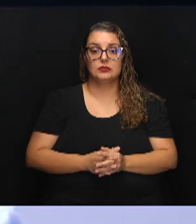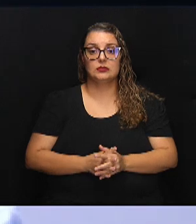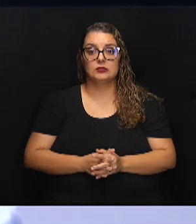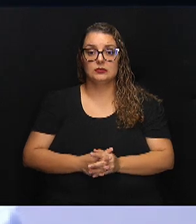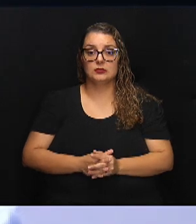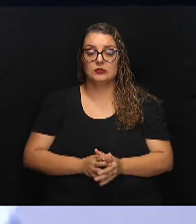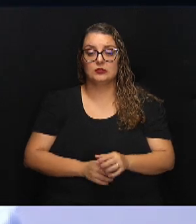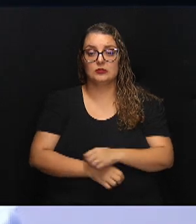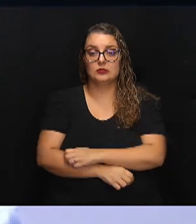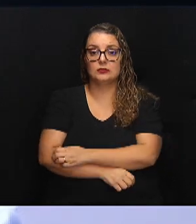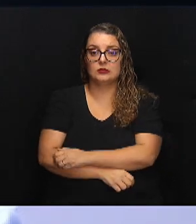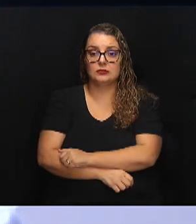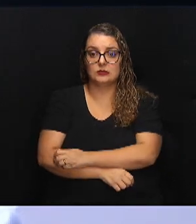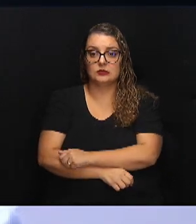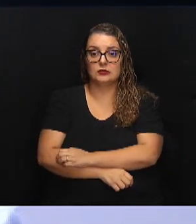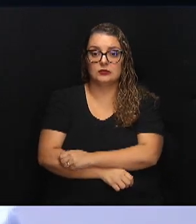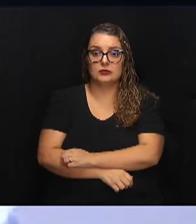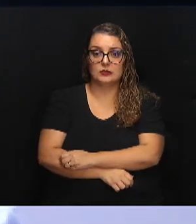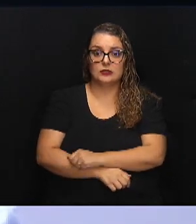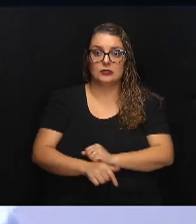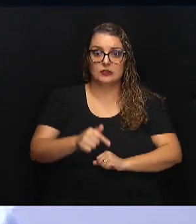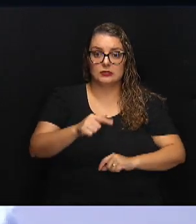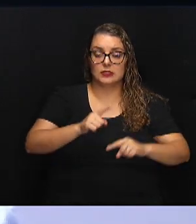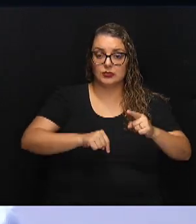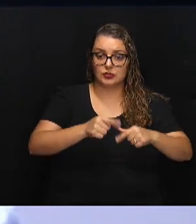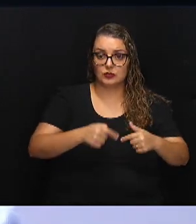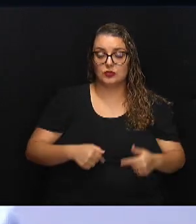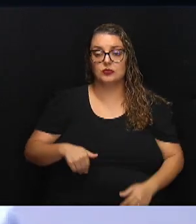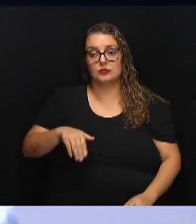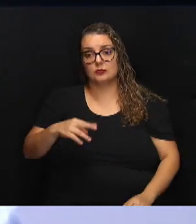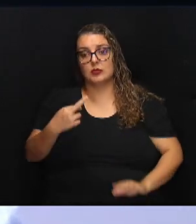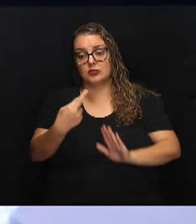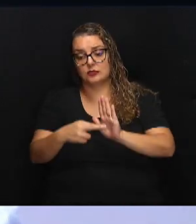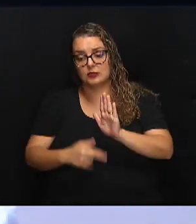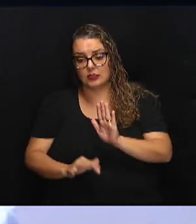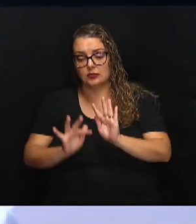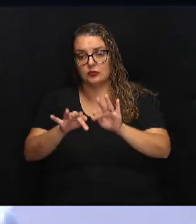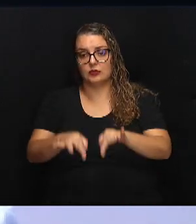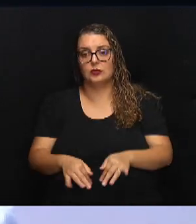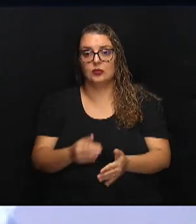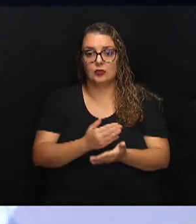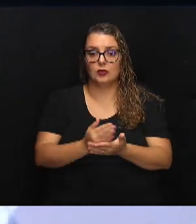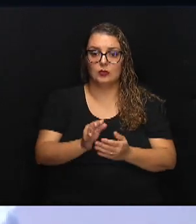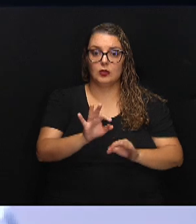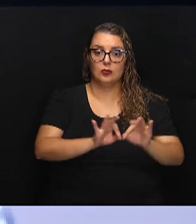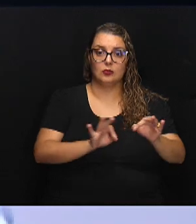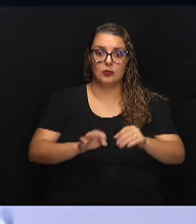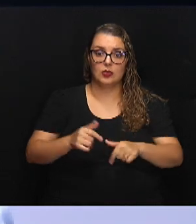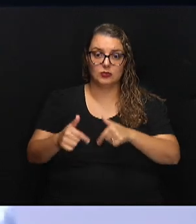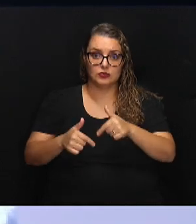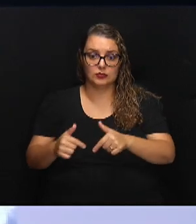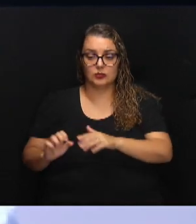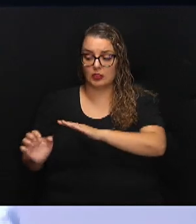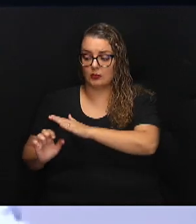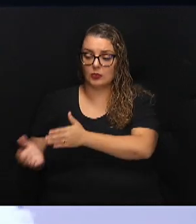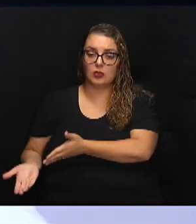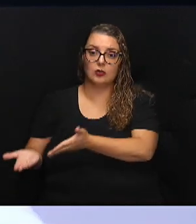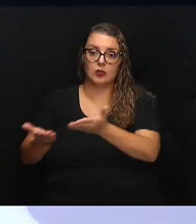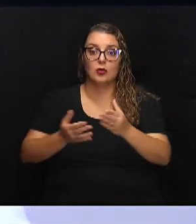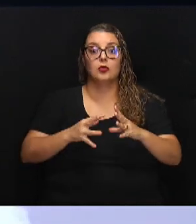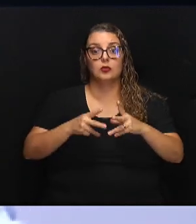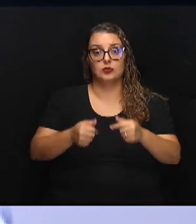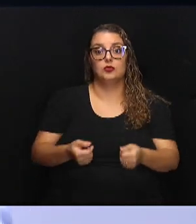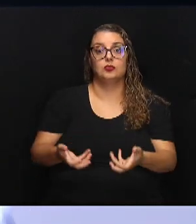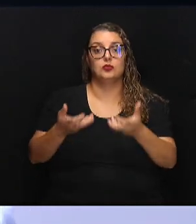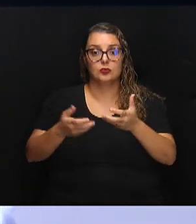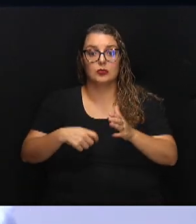ser 7 produtos, mais um relatório final. Inicia-se ali com o plano de trabalho, onde a empresa vai apresentar tudo aquilo que ela